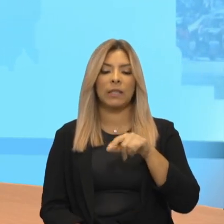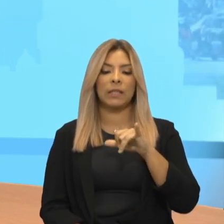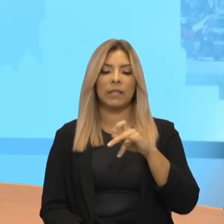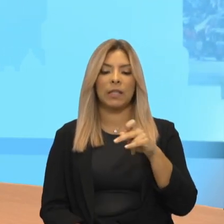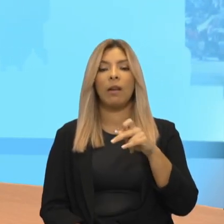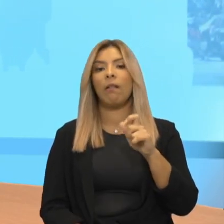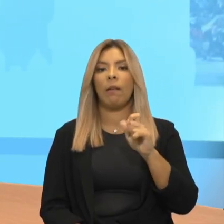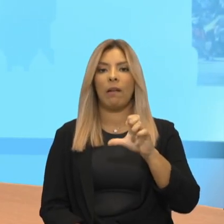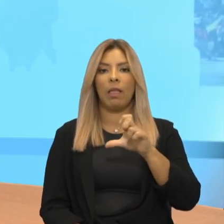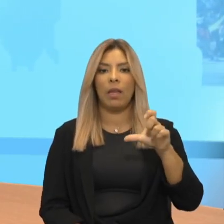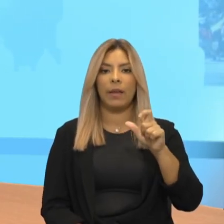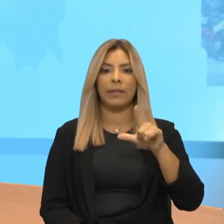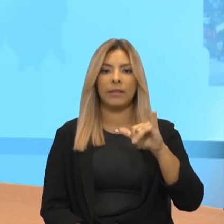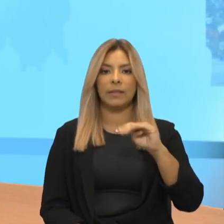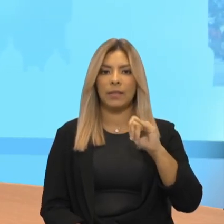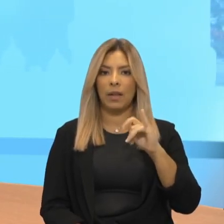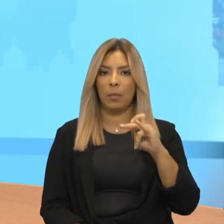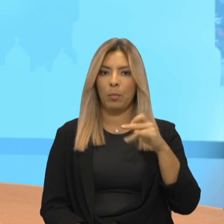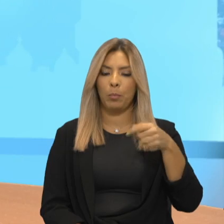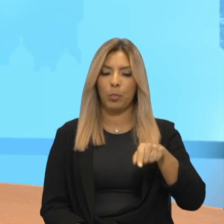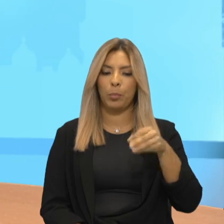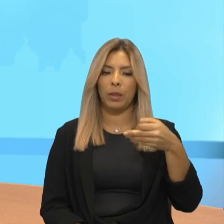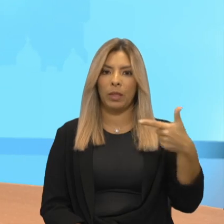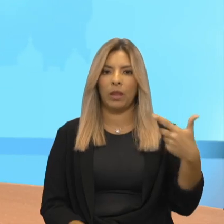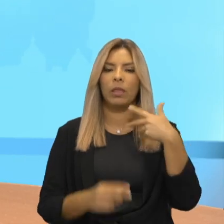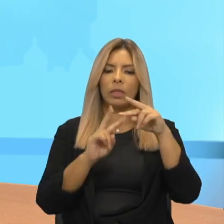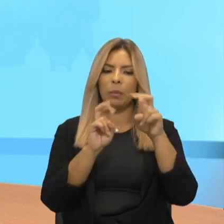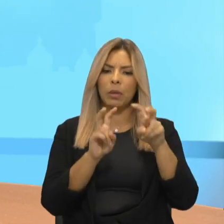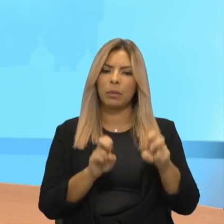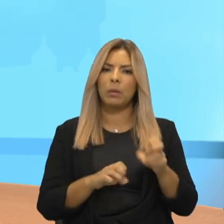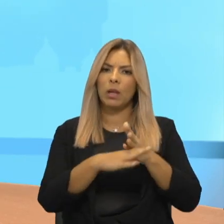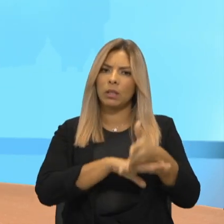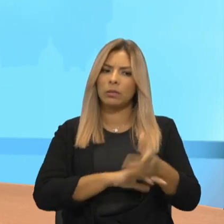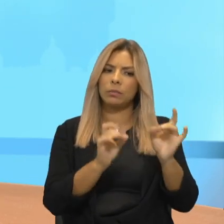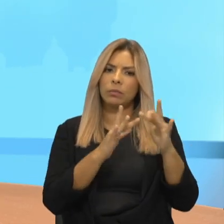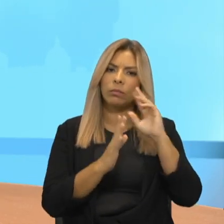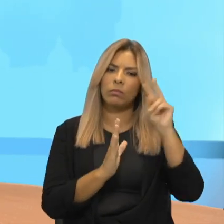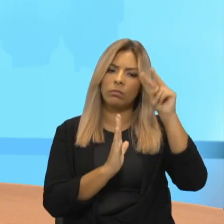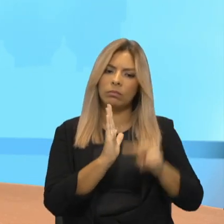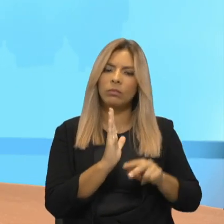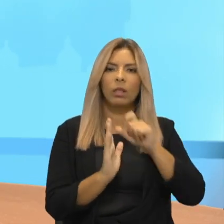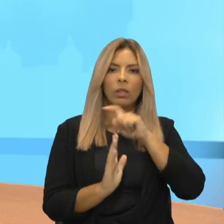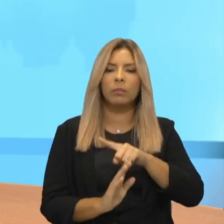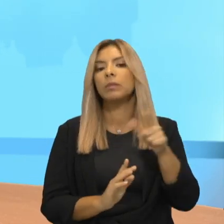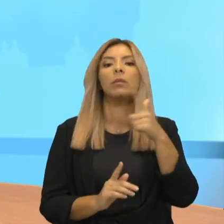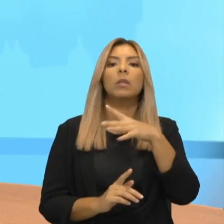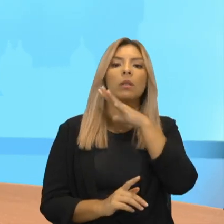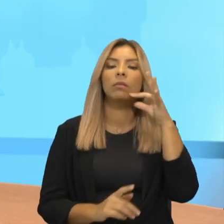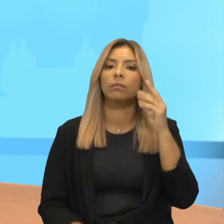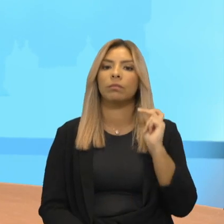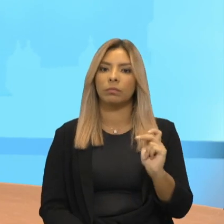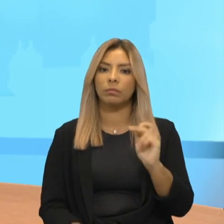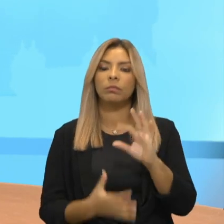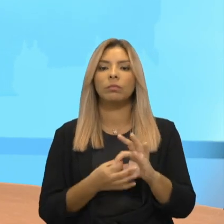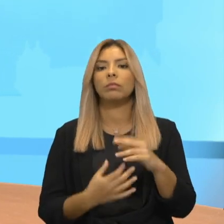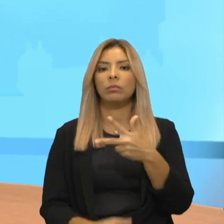eclésia.pt pode encontrar estes e outros temas da atualidade religiosa. Entre eles destacamos também esse centenário da chegada